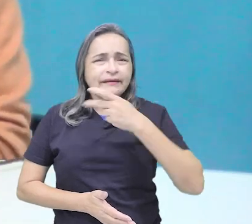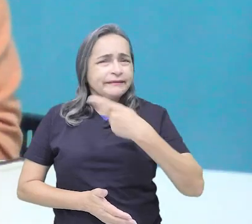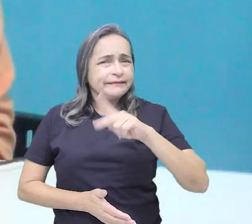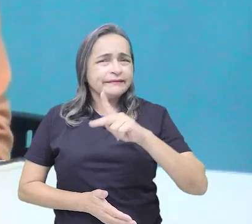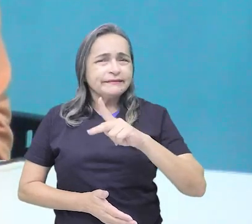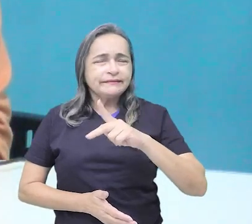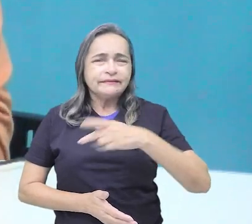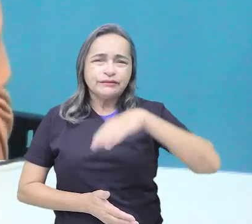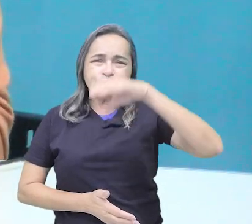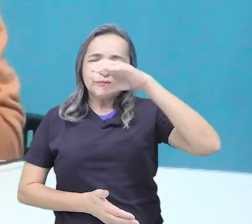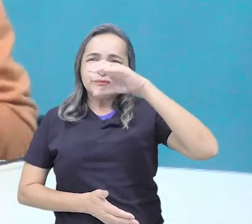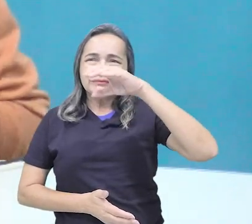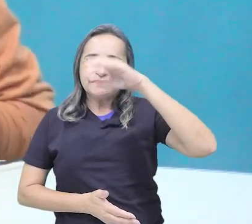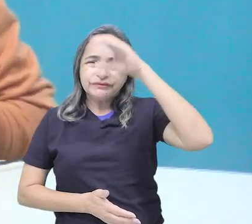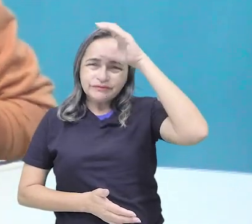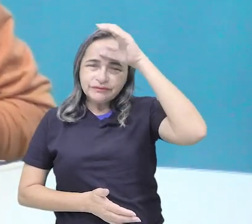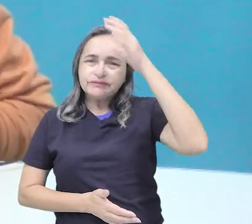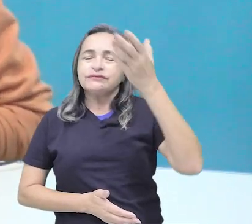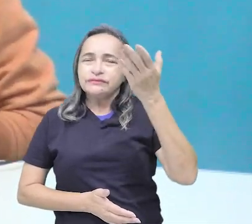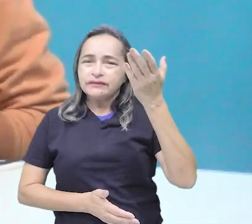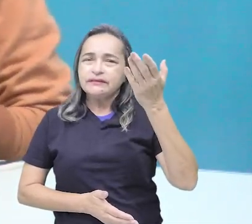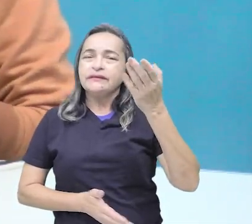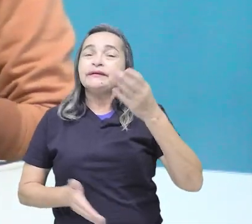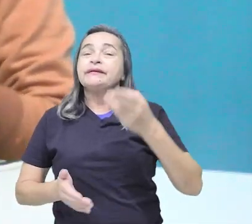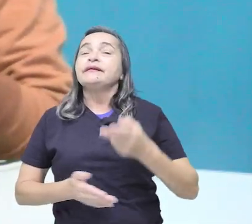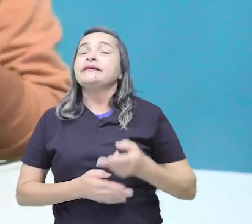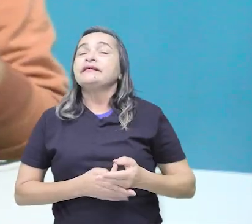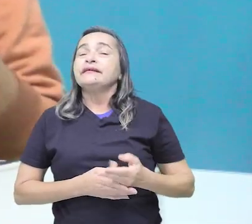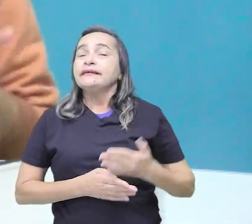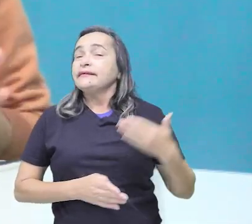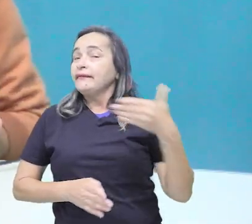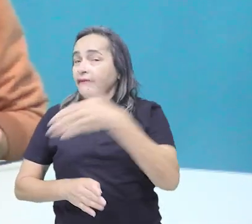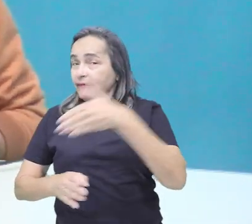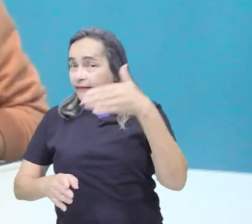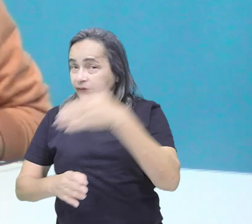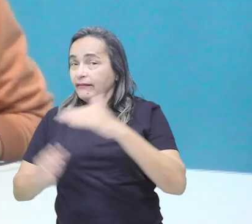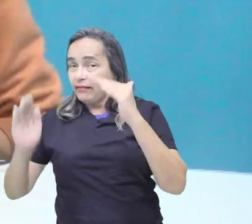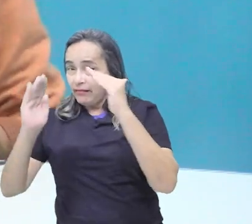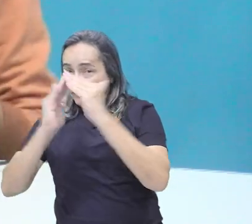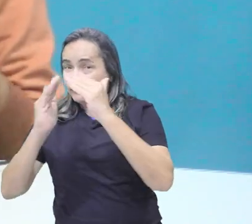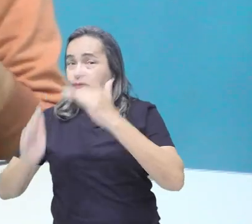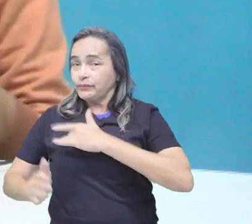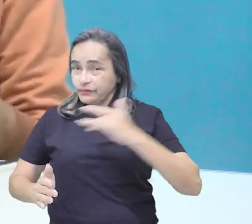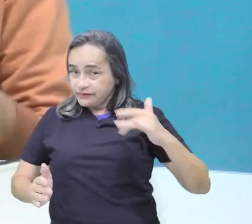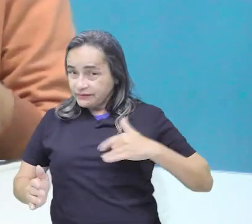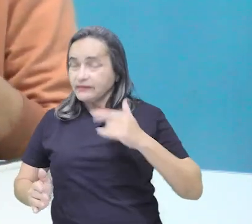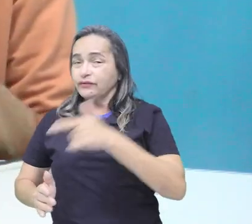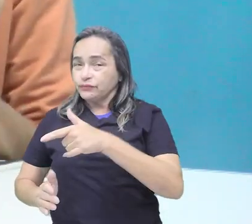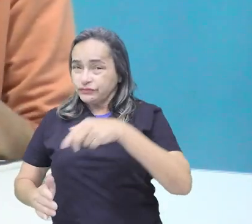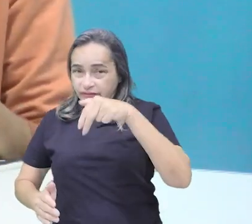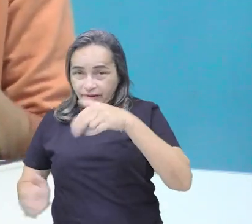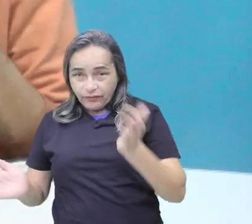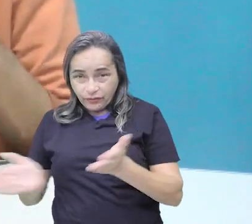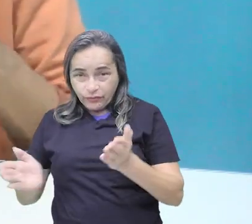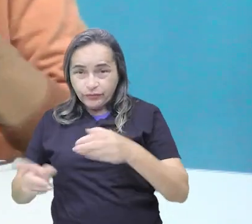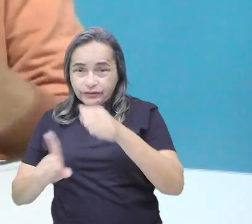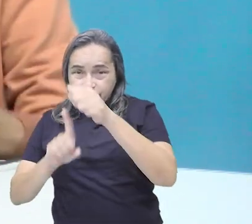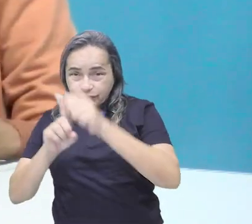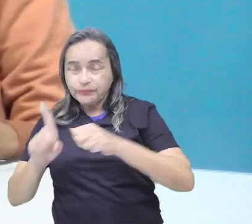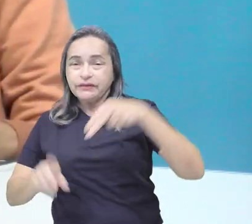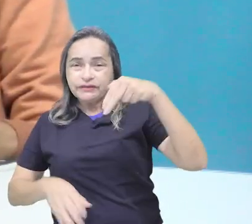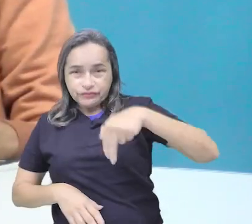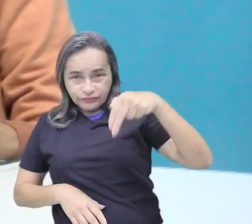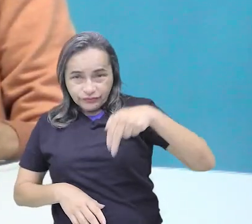o postinho de saúde neste novembro azul para fazer o exame de próstata, será somente um exame